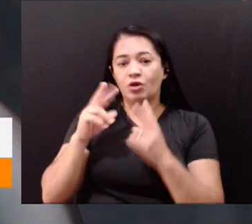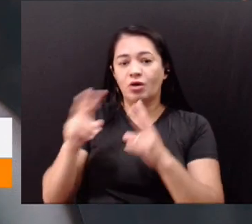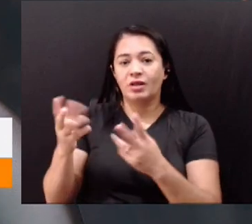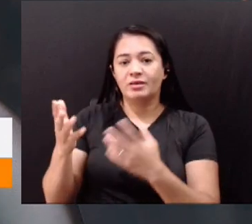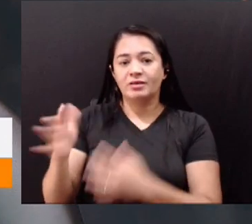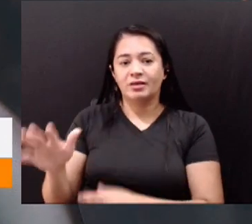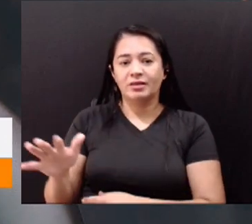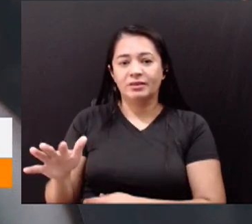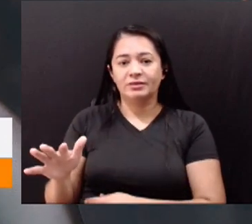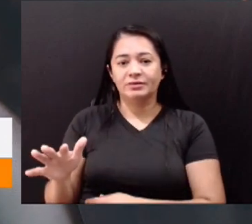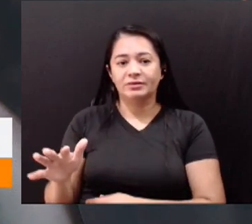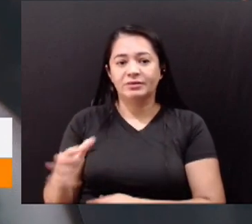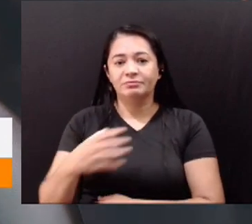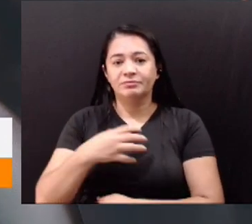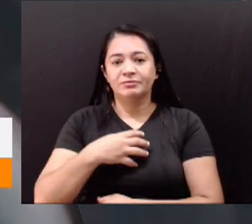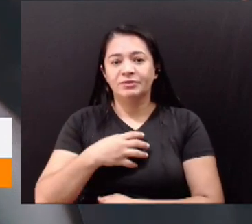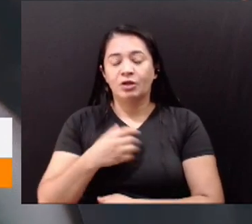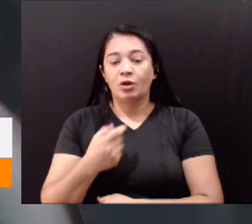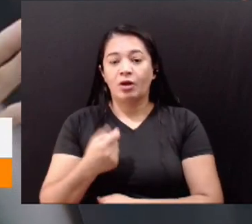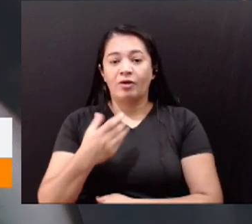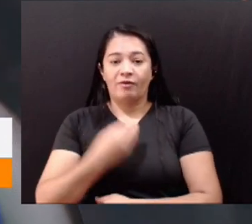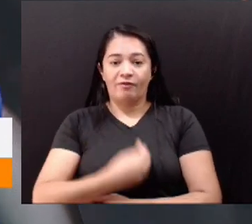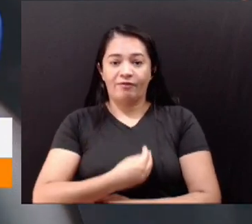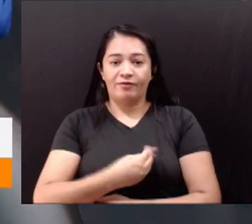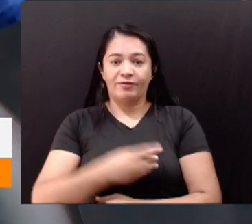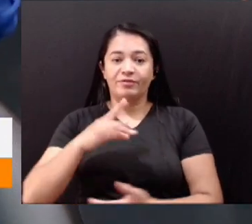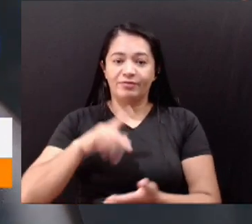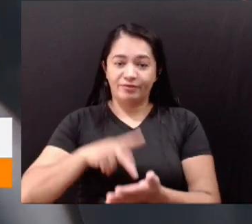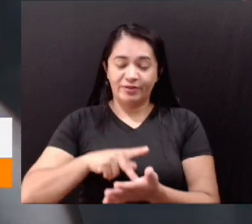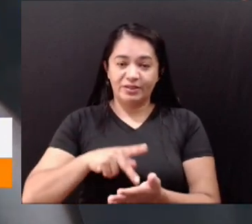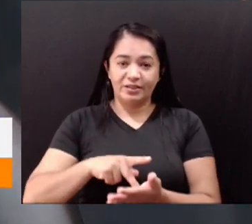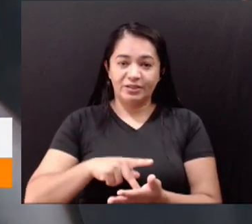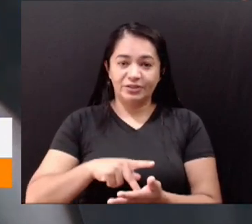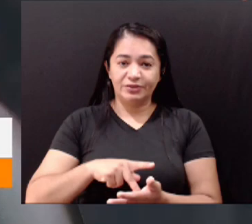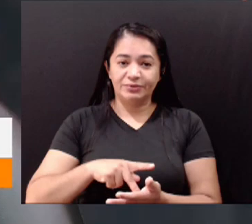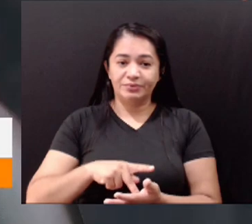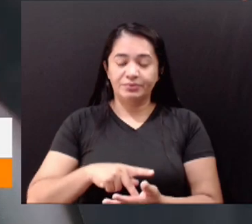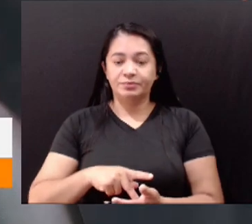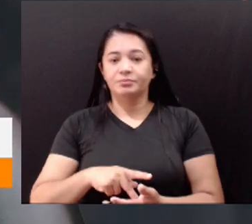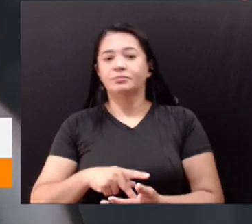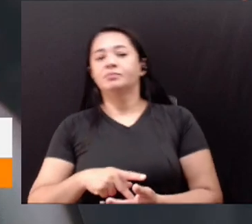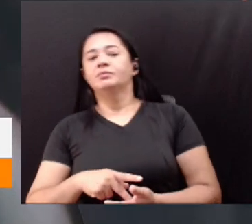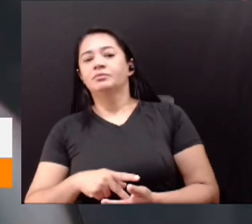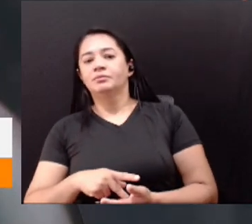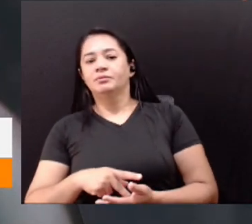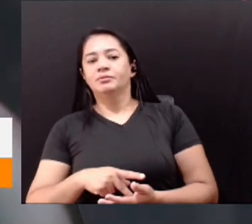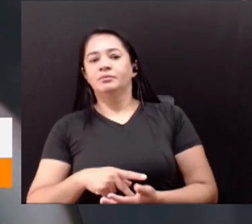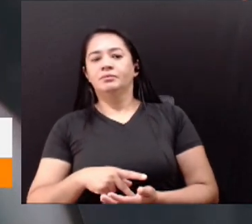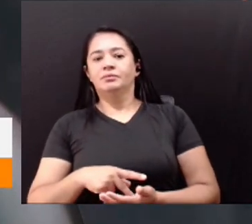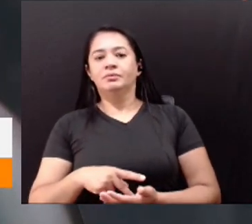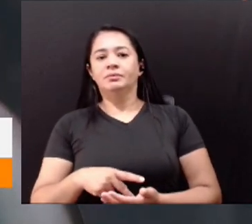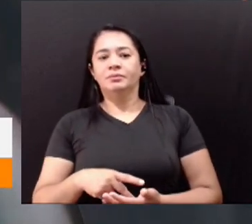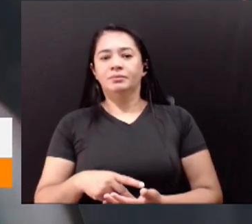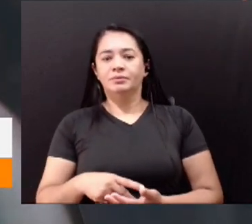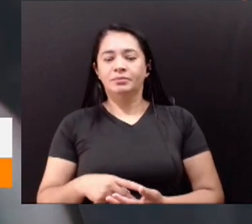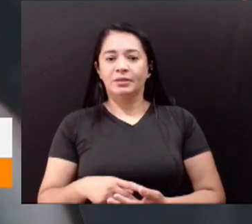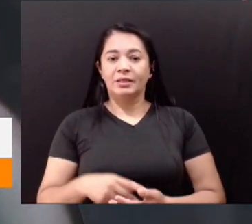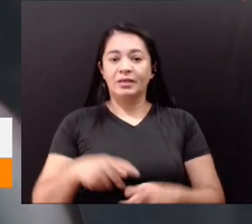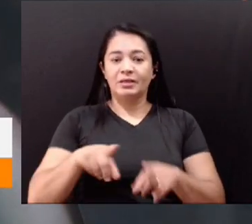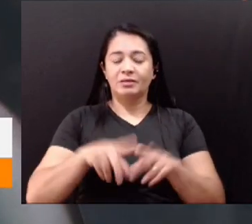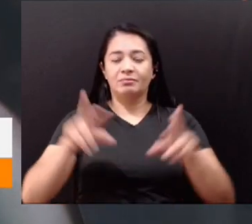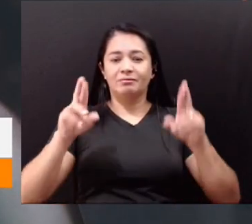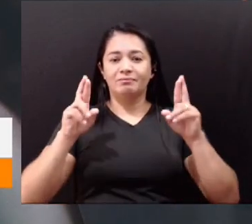com a realidade, né? Às vezes Sim. a família está um pouquinho mais distante, uma expectativa de que as